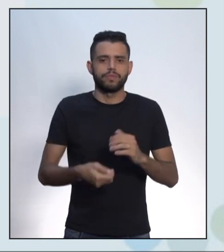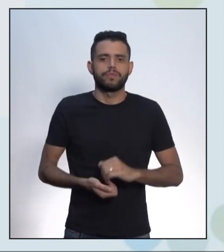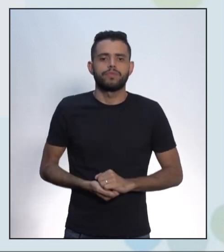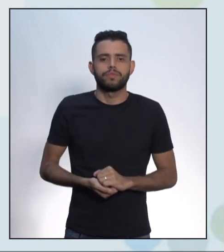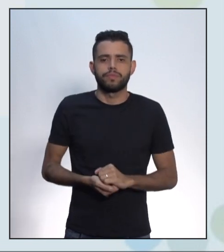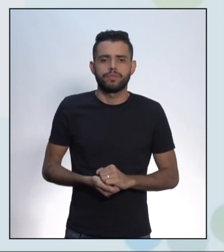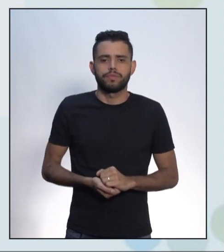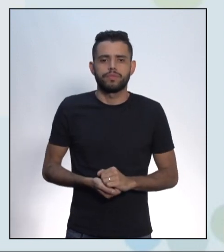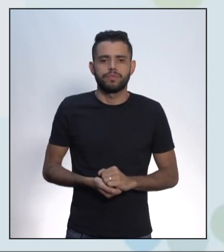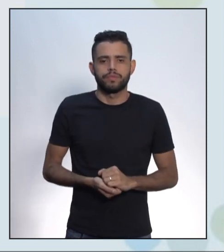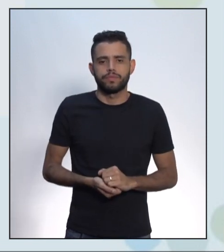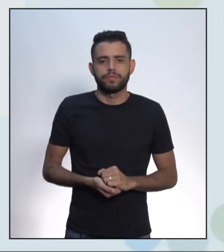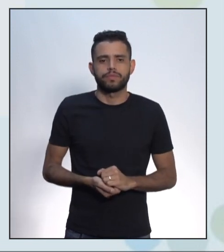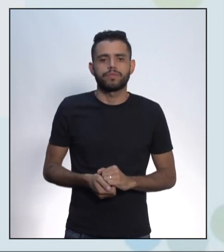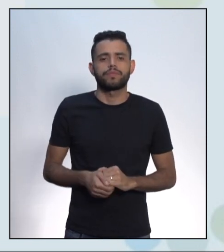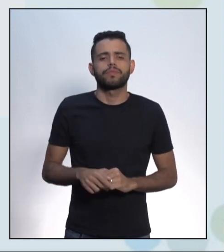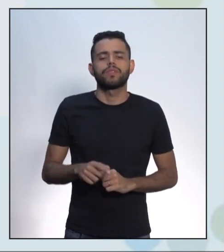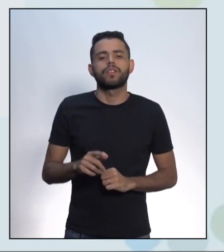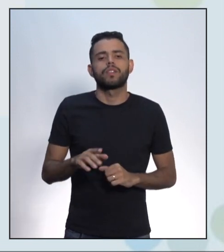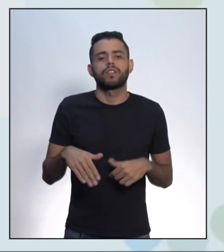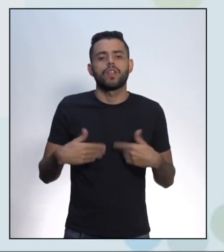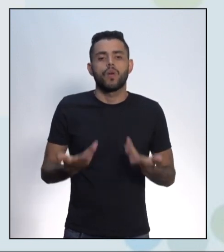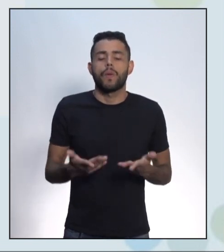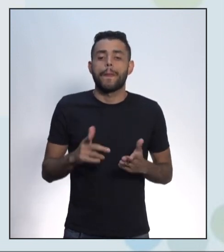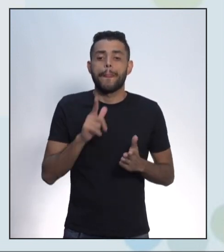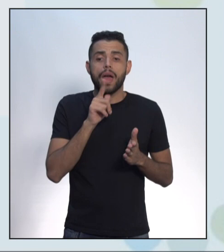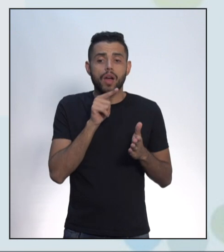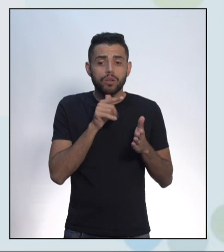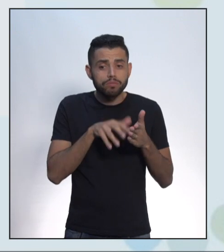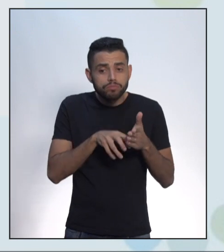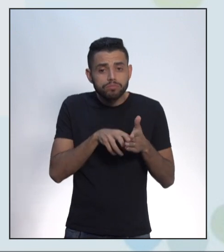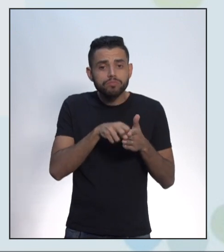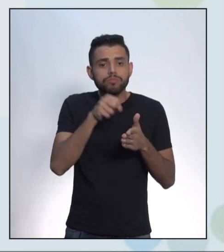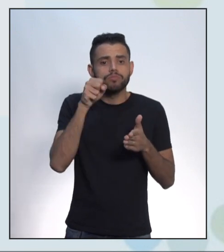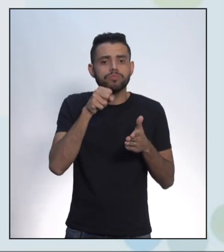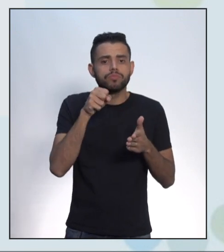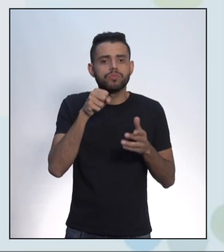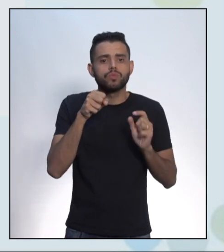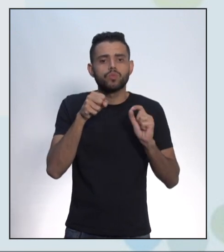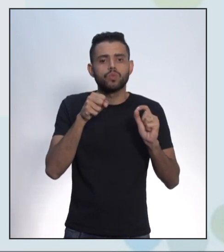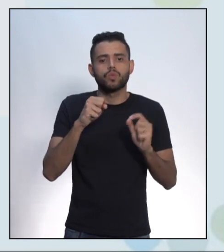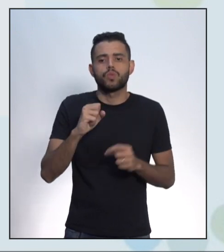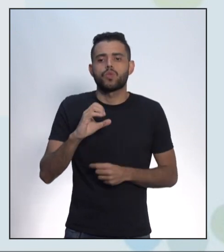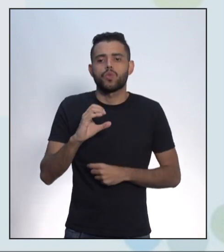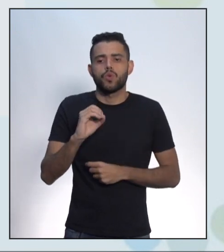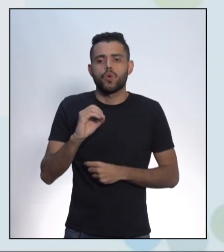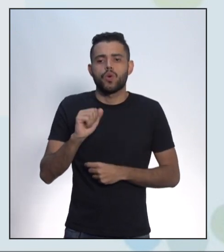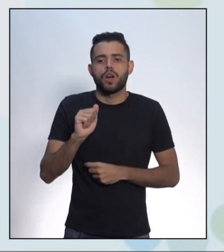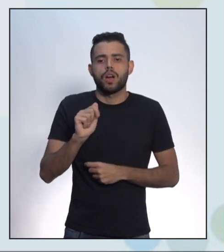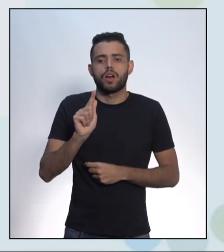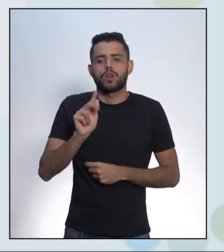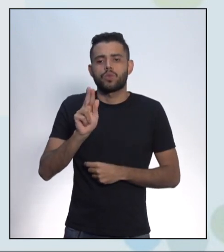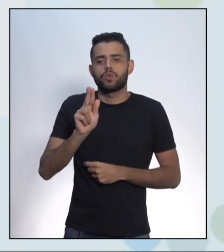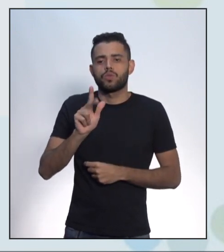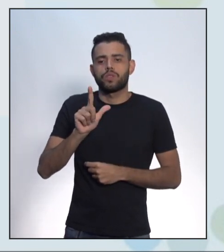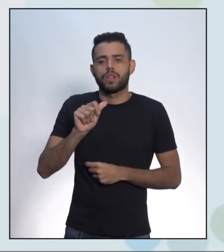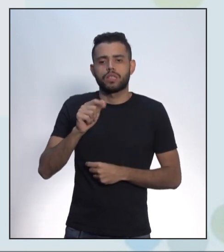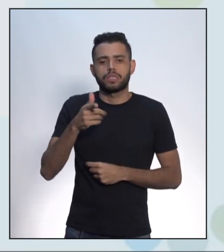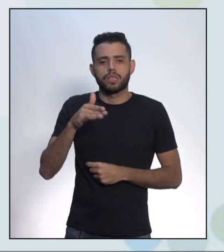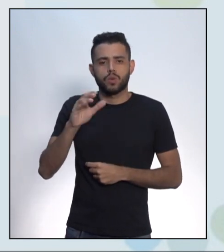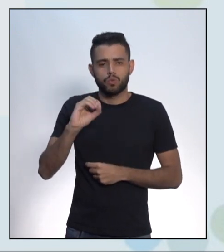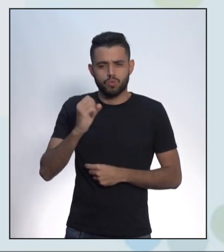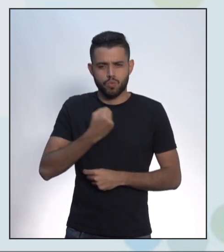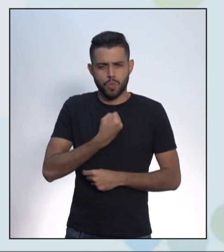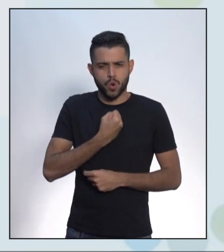rios, lagos, né? E depois dessa captação, ela é realizada a coagulação, né? E essa